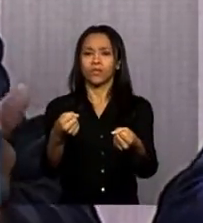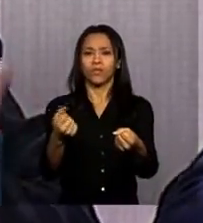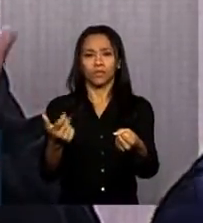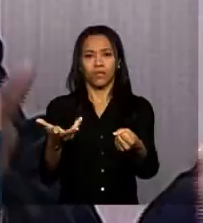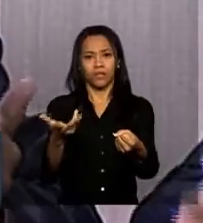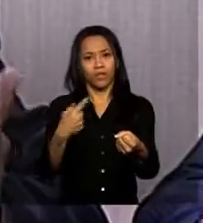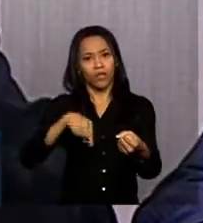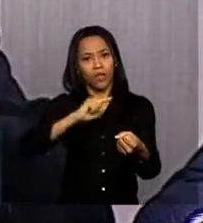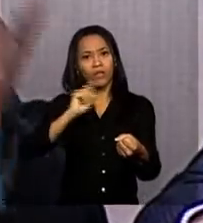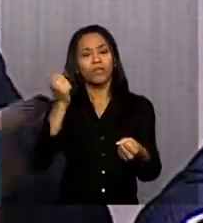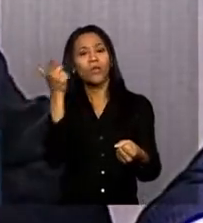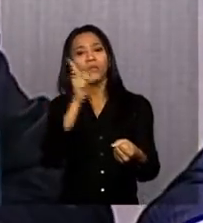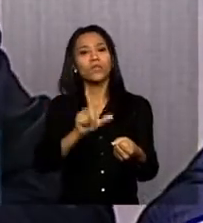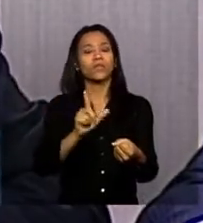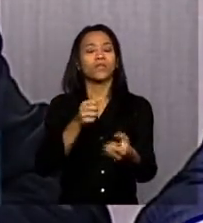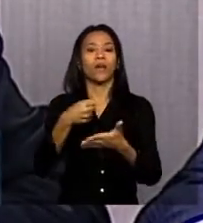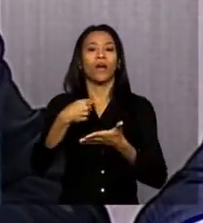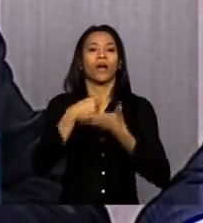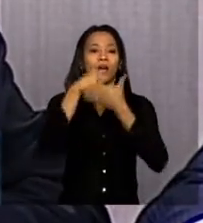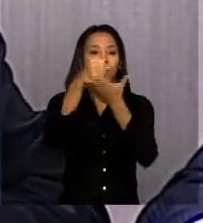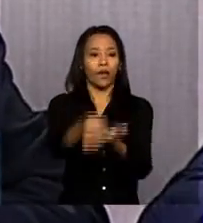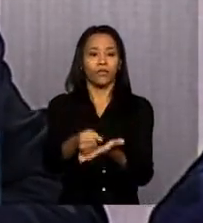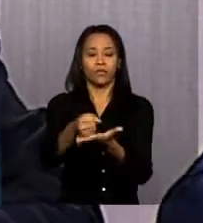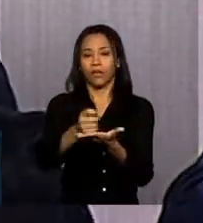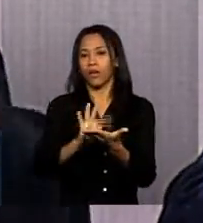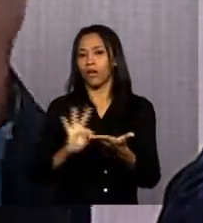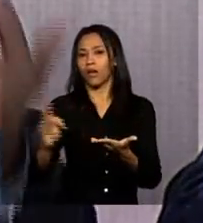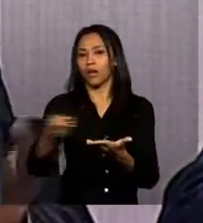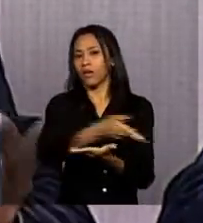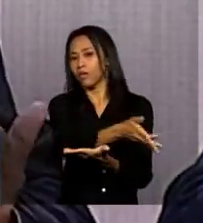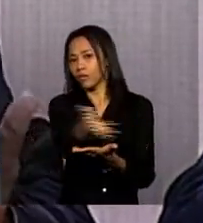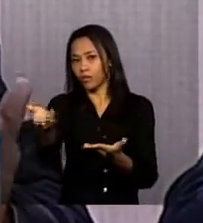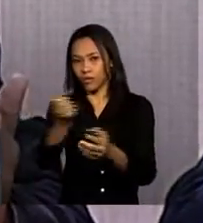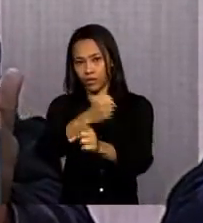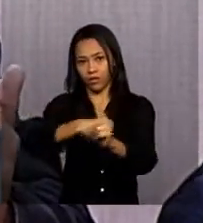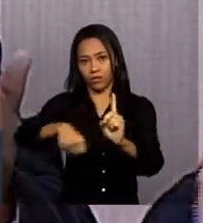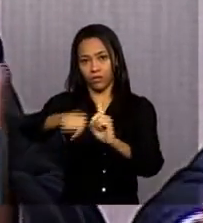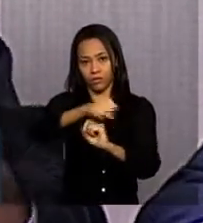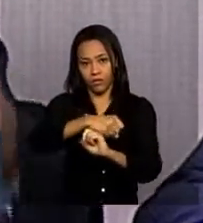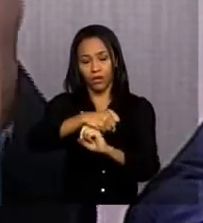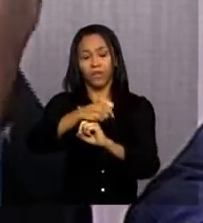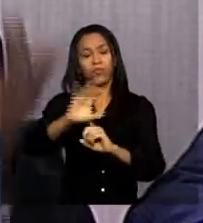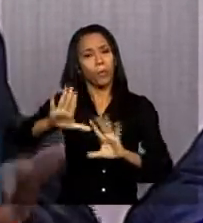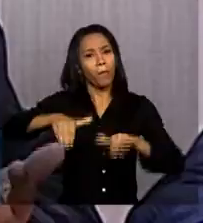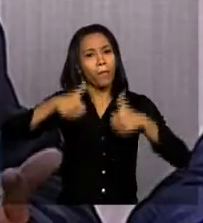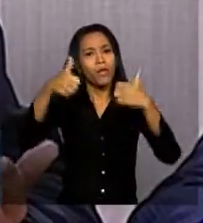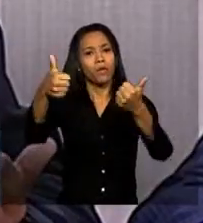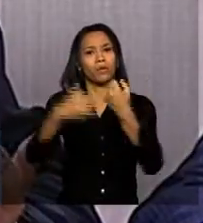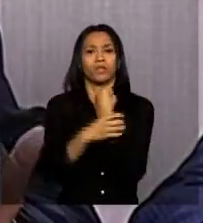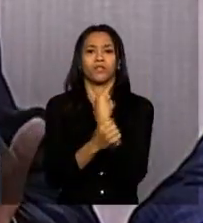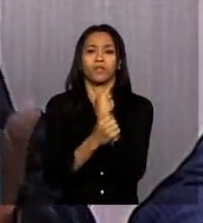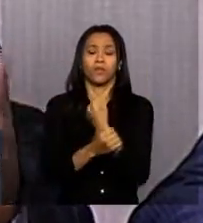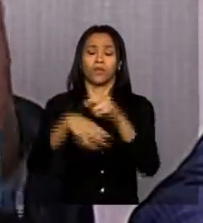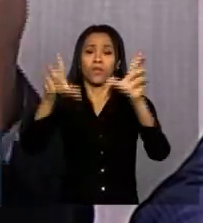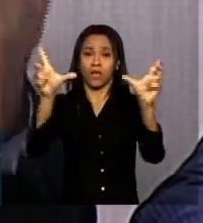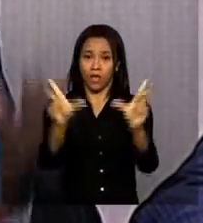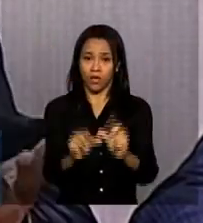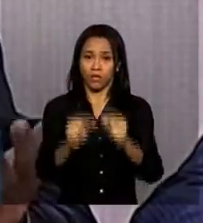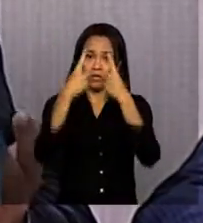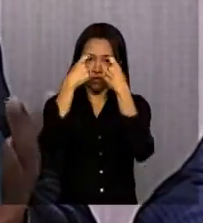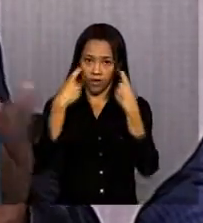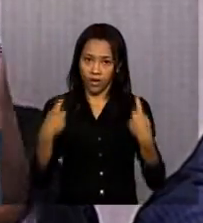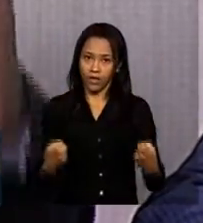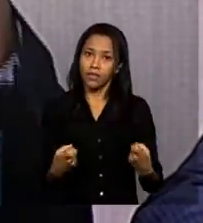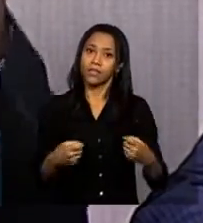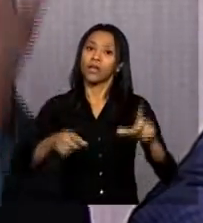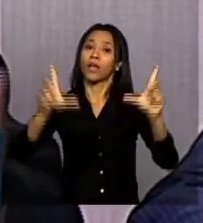que a gente atenda esse anseio de toda a população brasileira para uma melhoria da segurança pública, para uma redução da violência, para uma